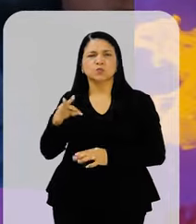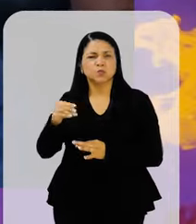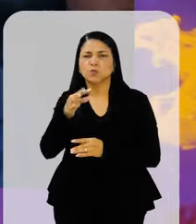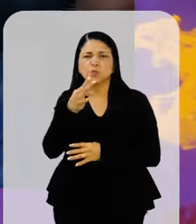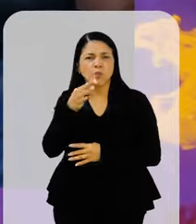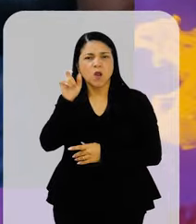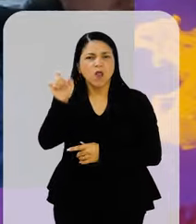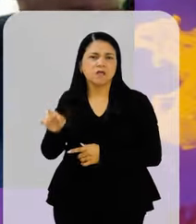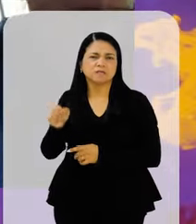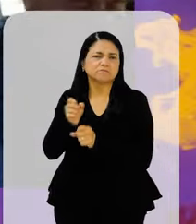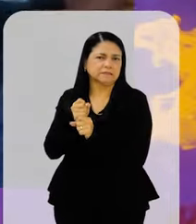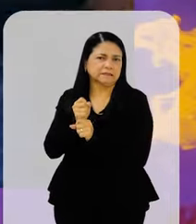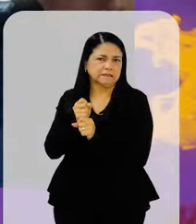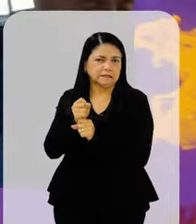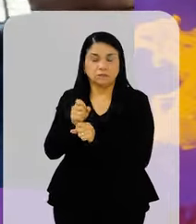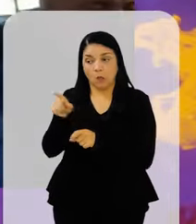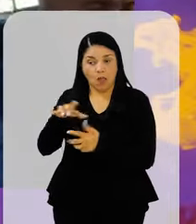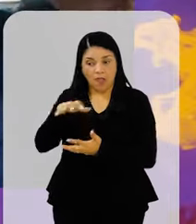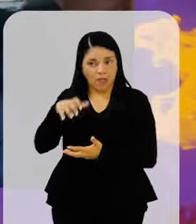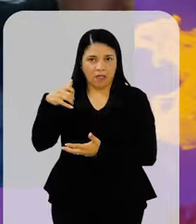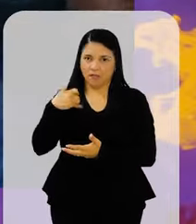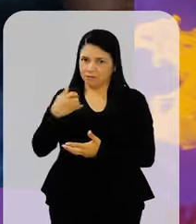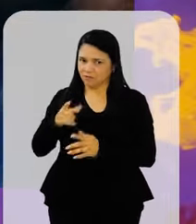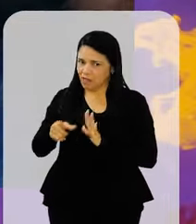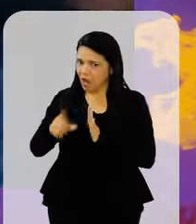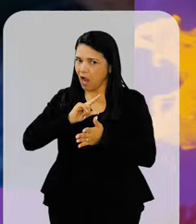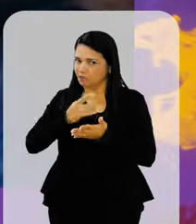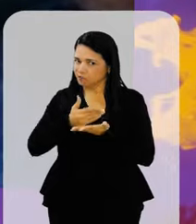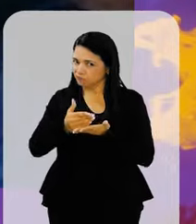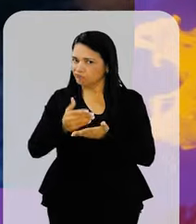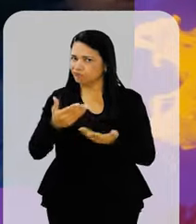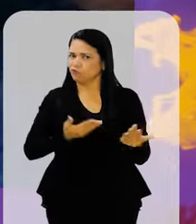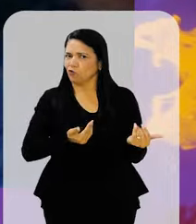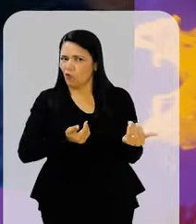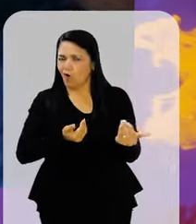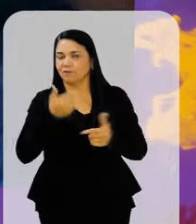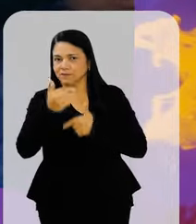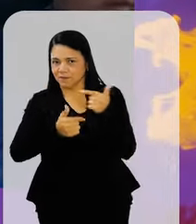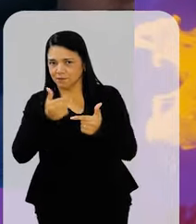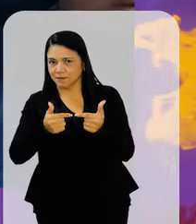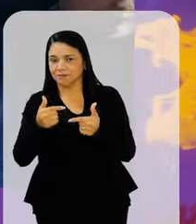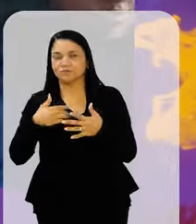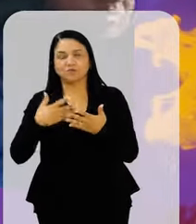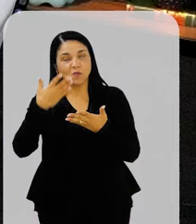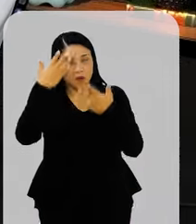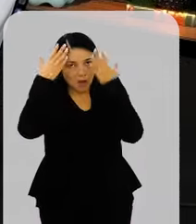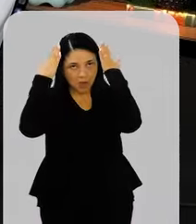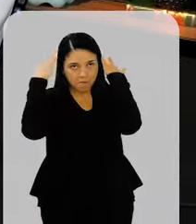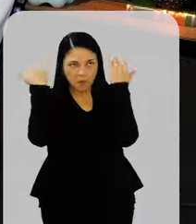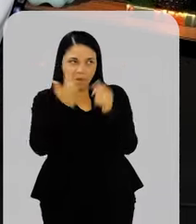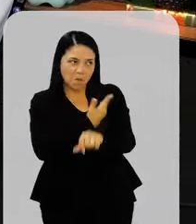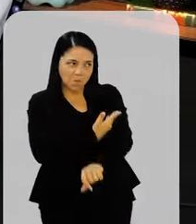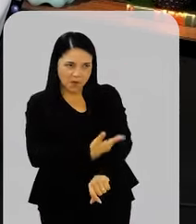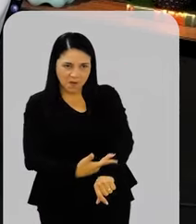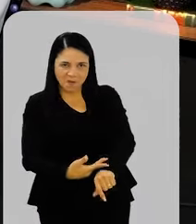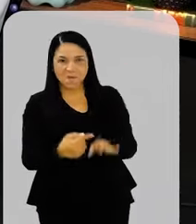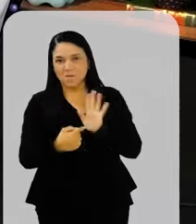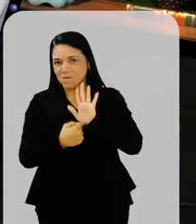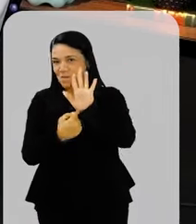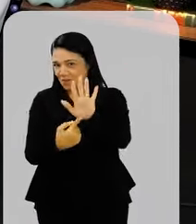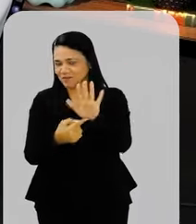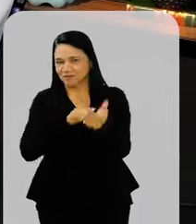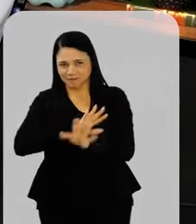mundo conhece você há 1 milhão de anos, não dizendo que você é um cara velho. Você começou antes, tá? Você começou há mais tempo. Os meus cabelos então, brancos é um cara... não